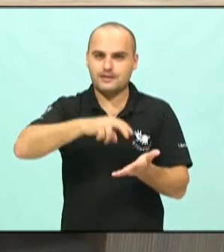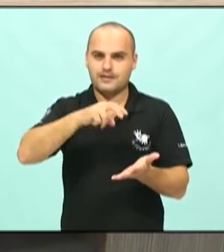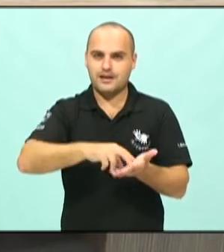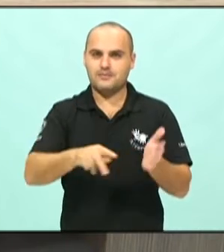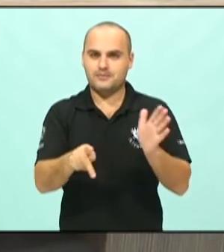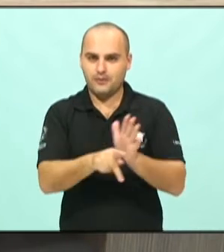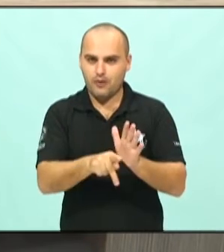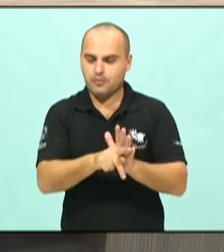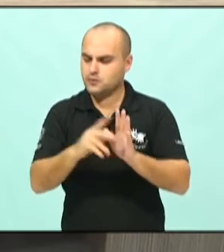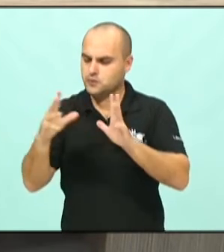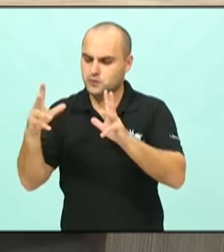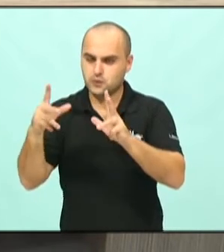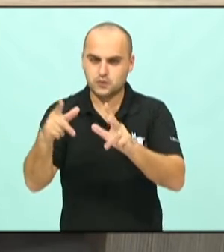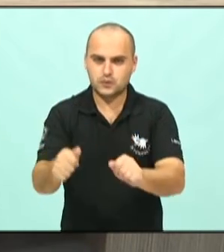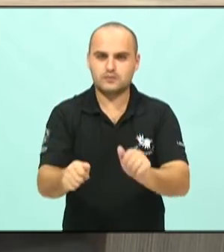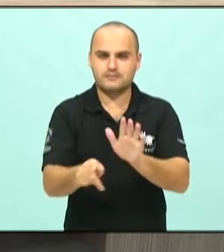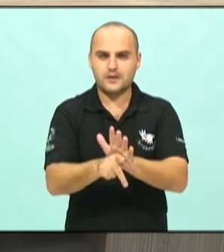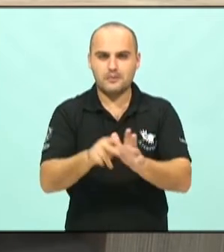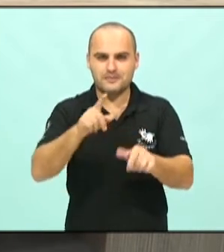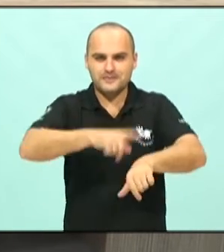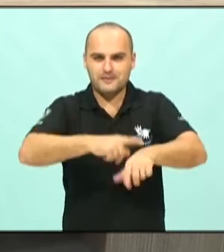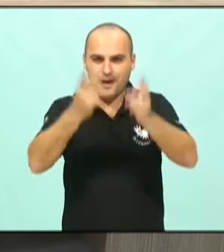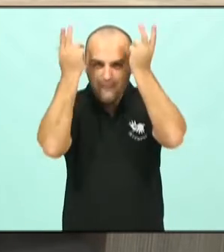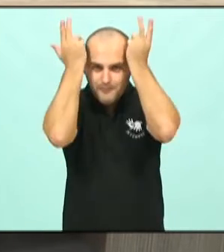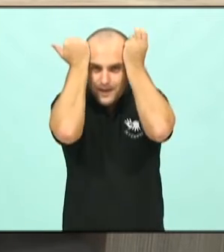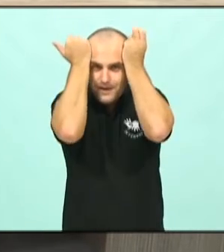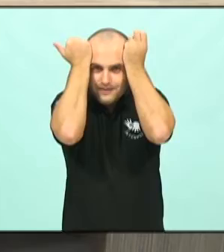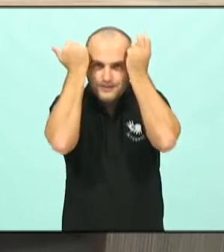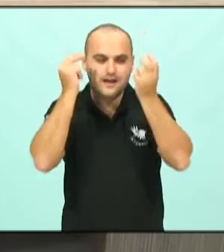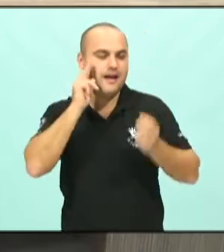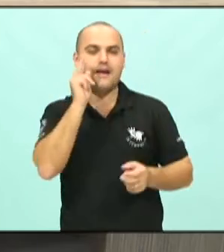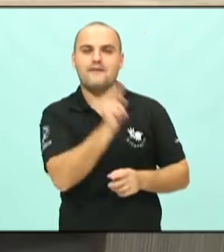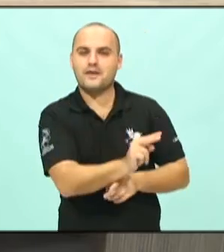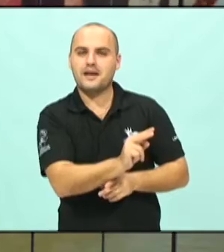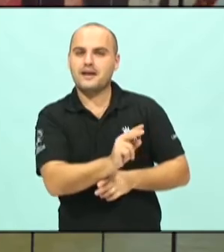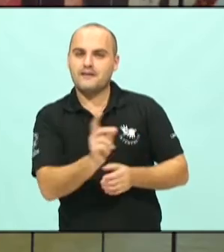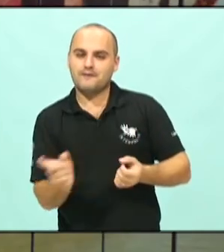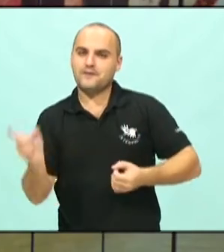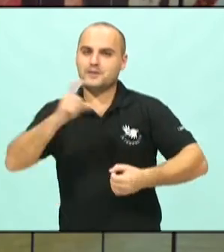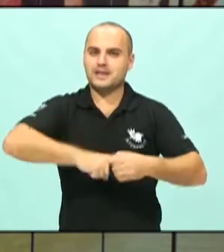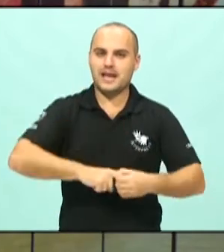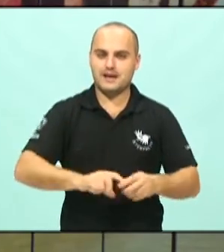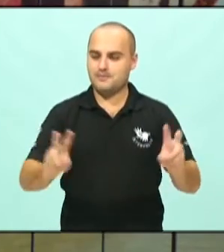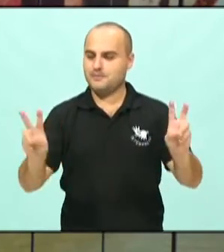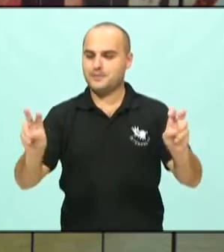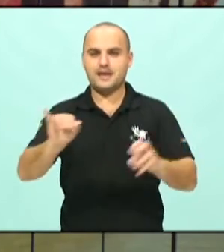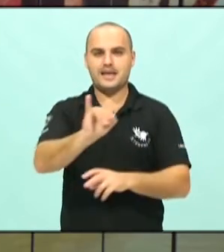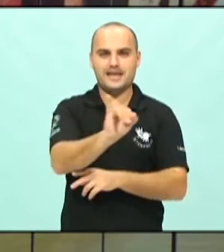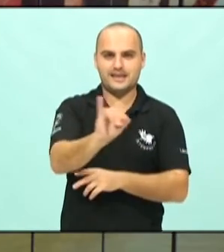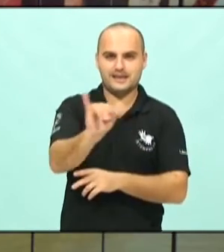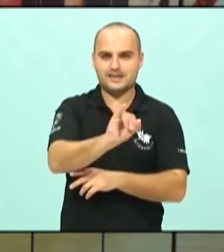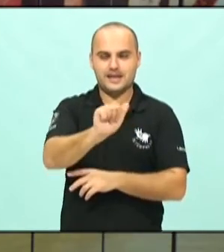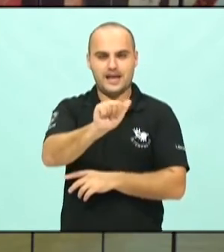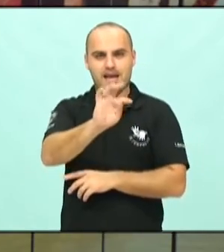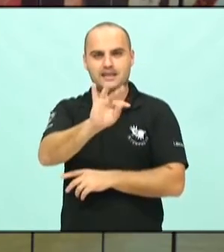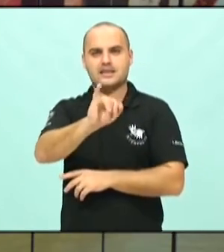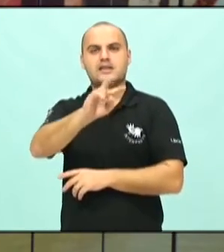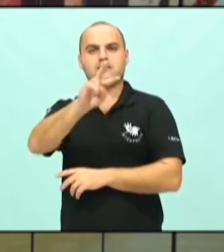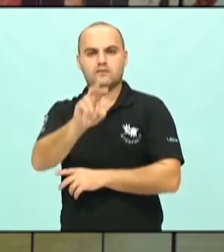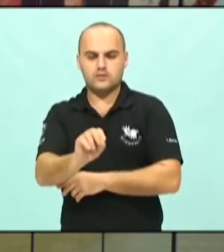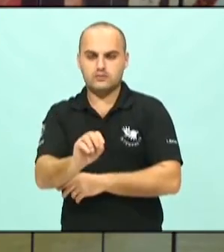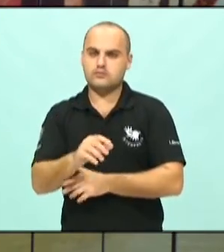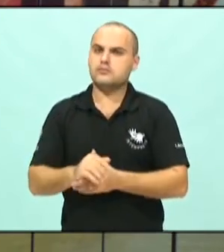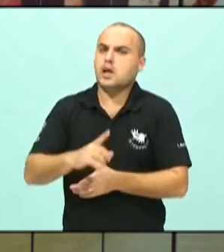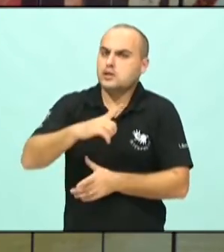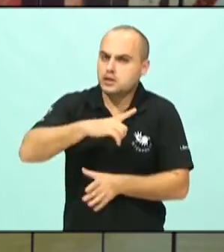eles de Páscoa para poder a gente comemorar esse resgate do Itajaí Ativo. Existem alguns ajustes ainda,